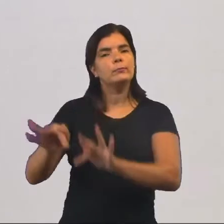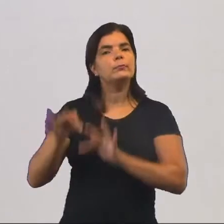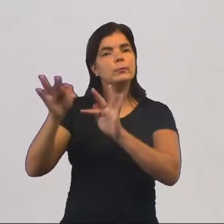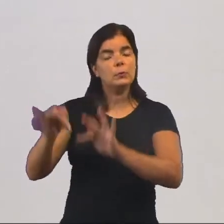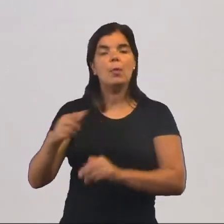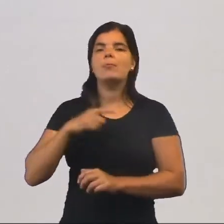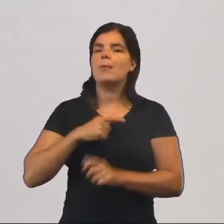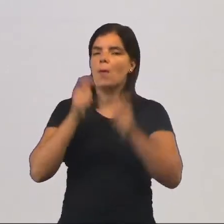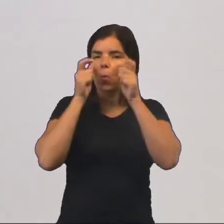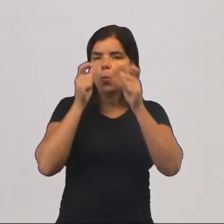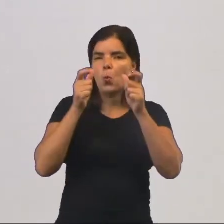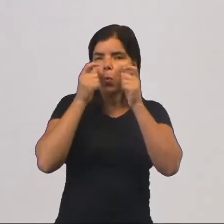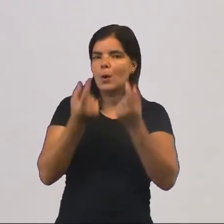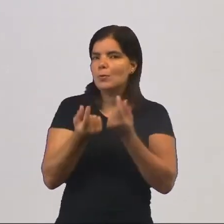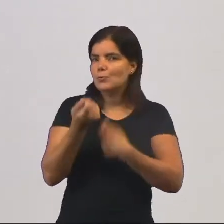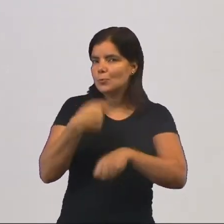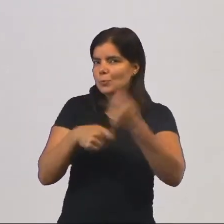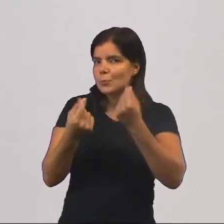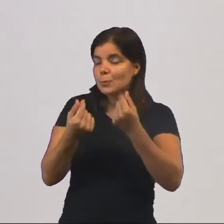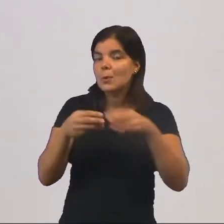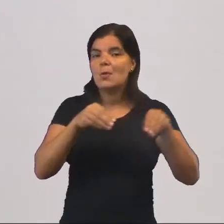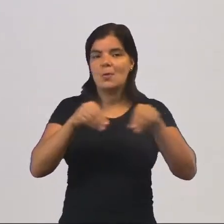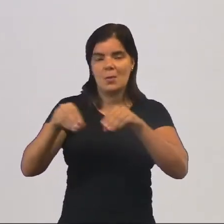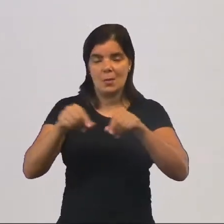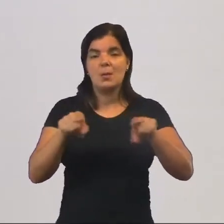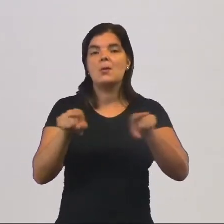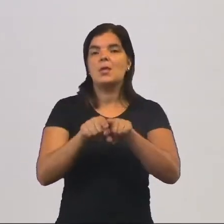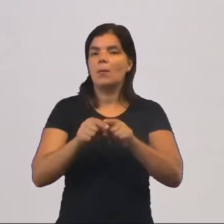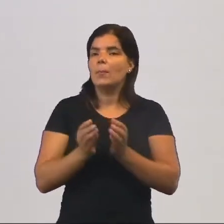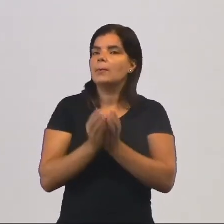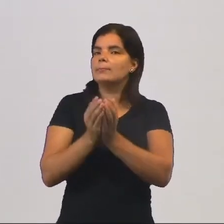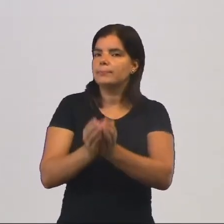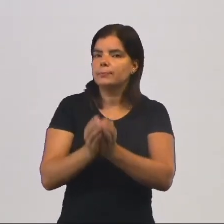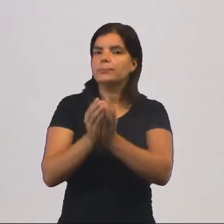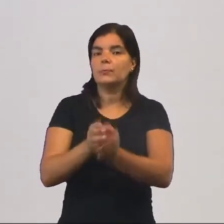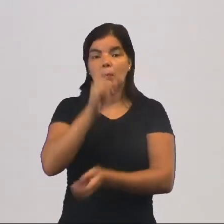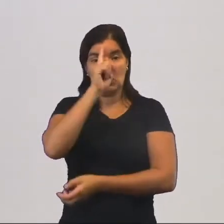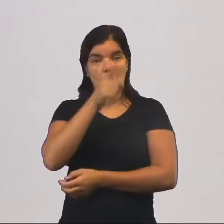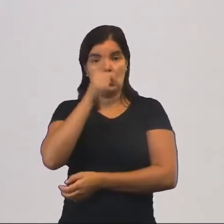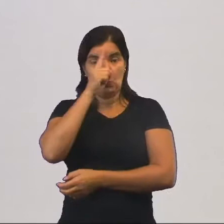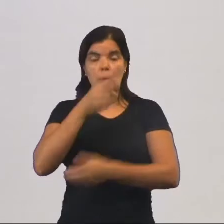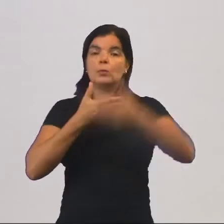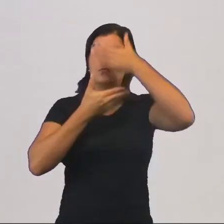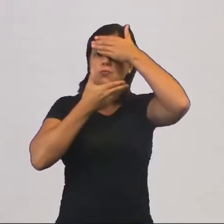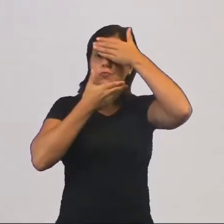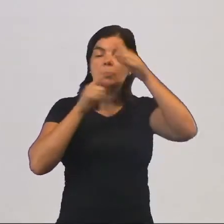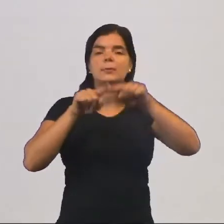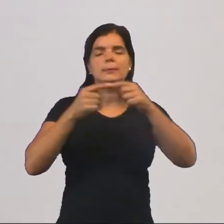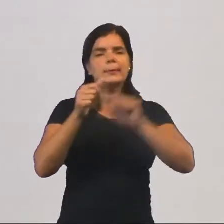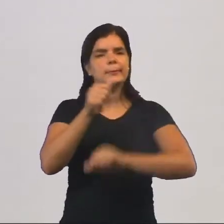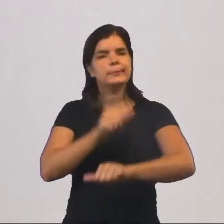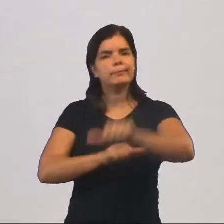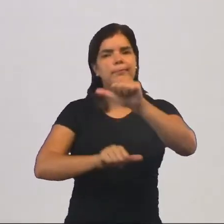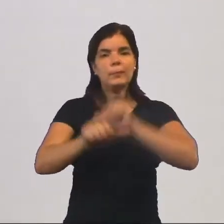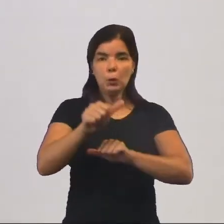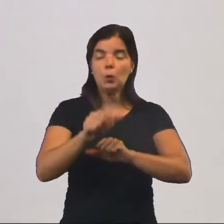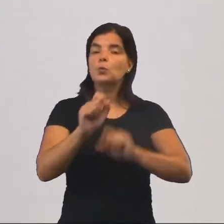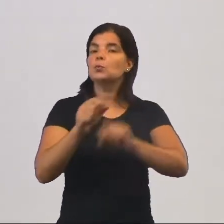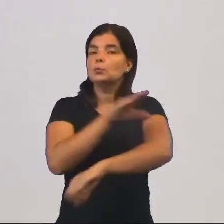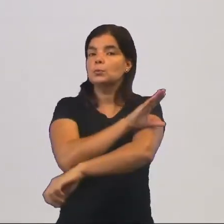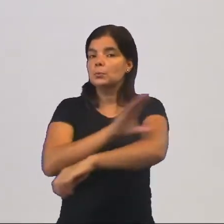interesse econômico de conquistar novas terras e rotas comerciais que estavam sob o domínio muçulmano. E nessa troca de